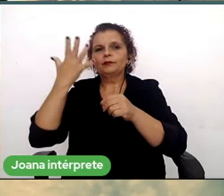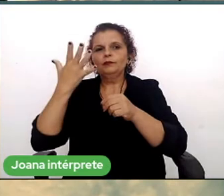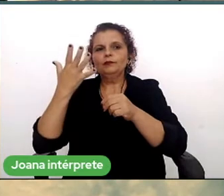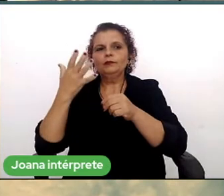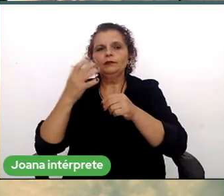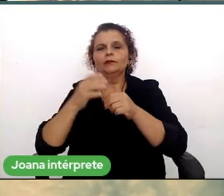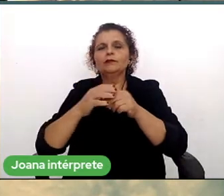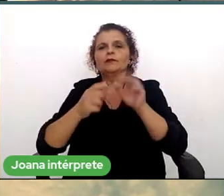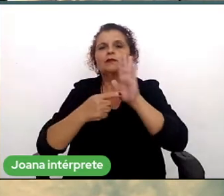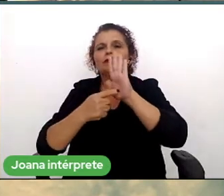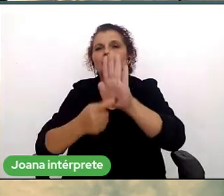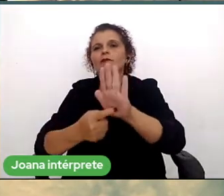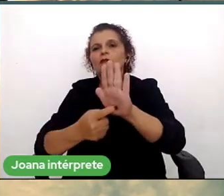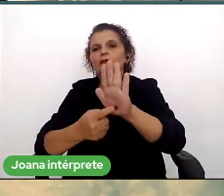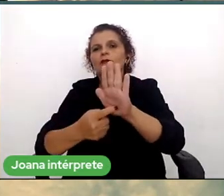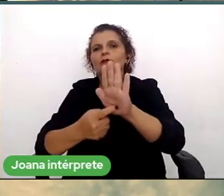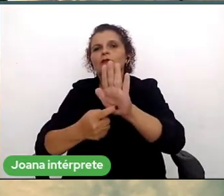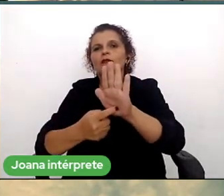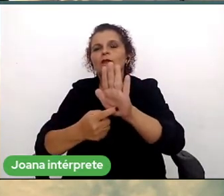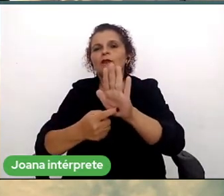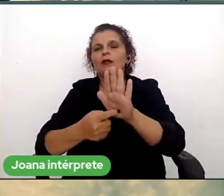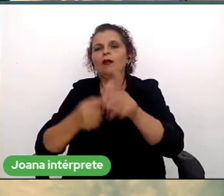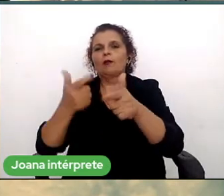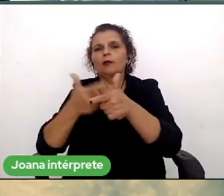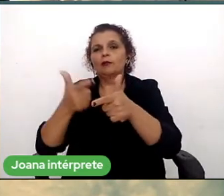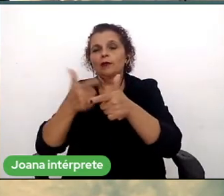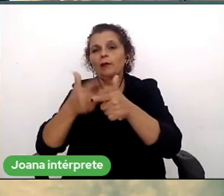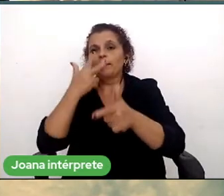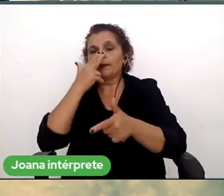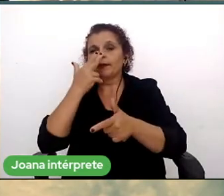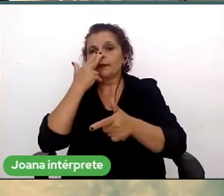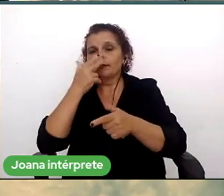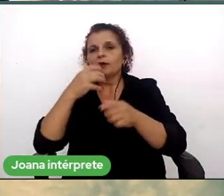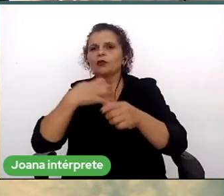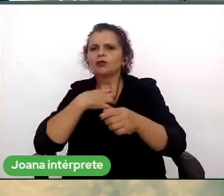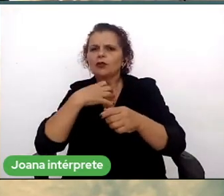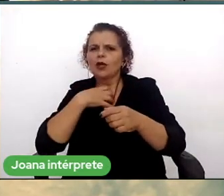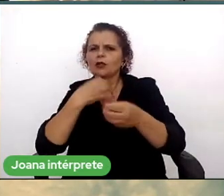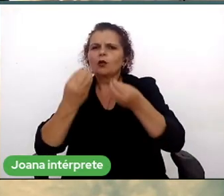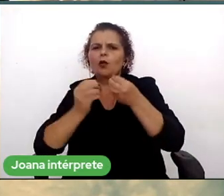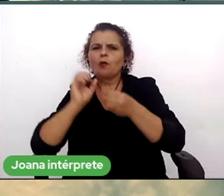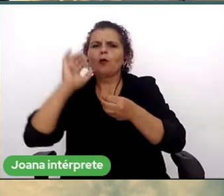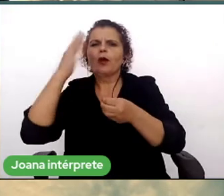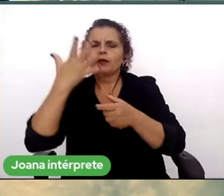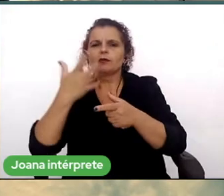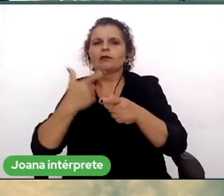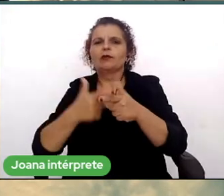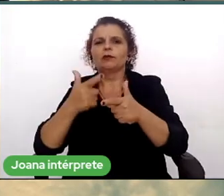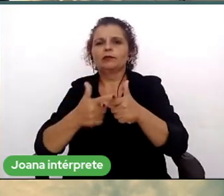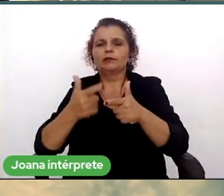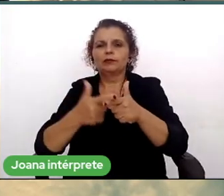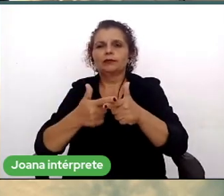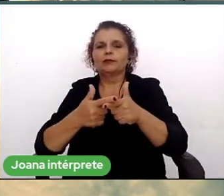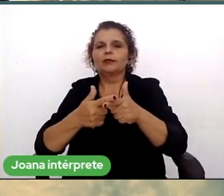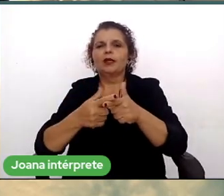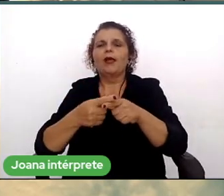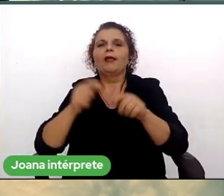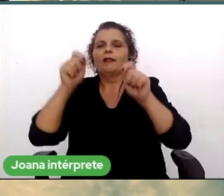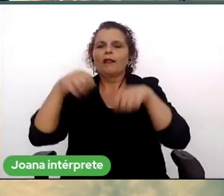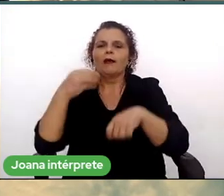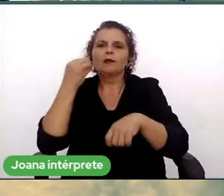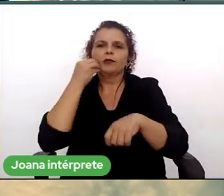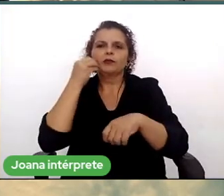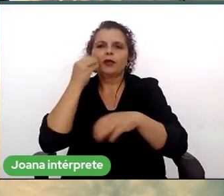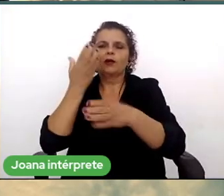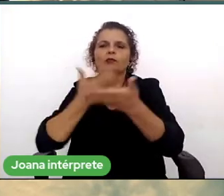mostra também para outras pessoas que estão com problemas parecidos formas de como resolver e cria uma oportunidade de